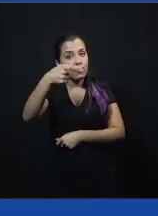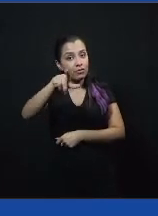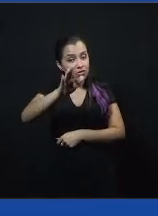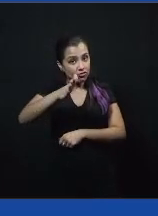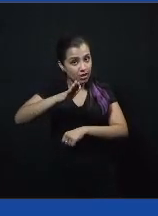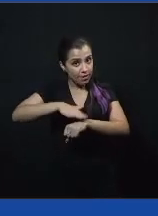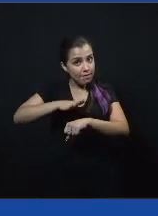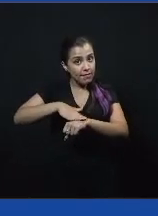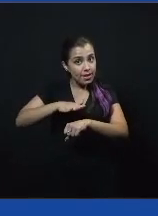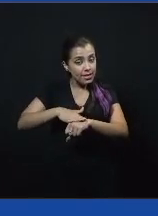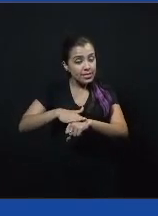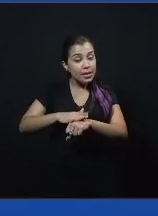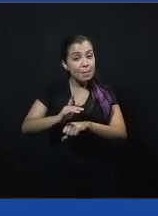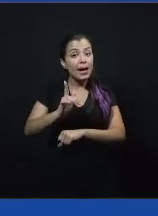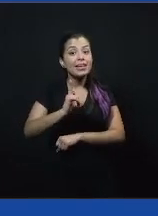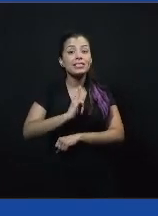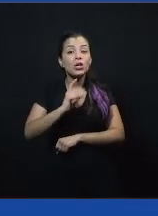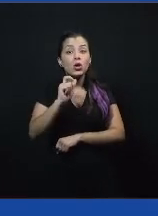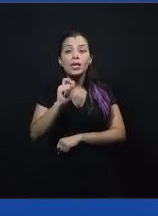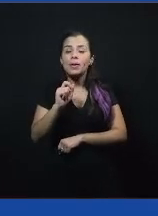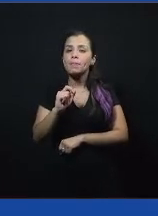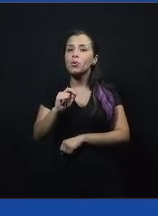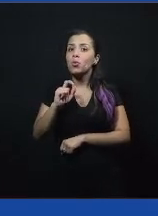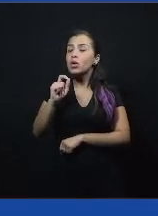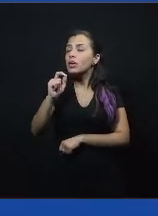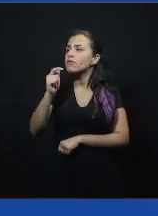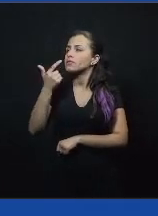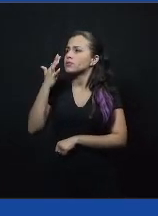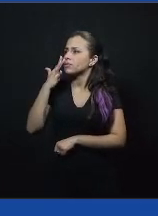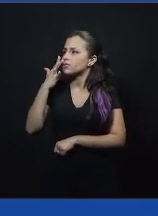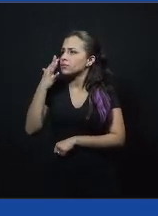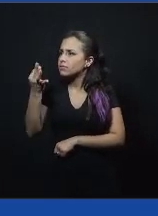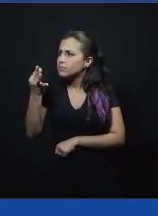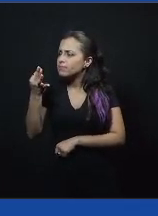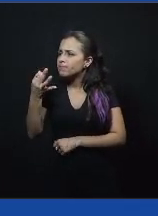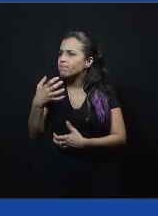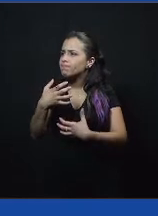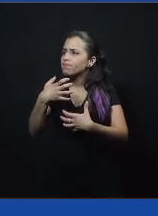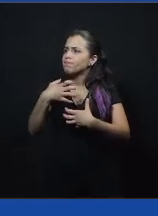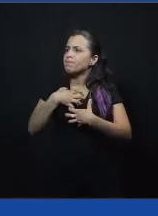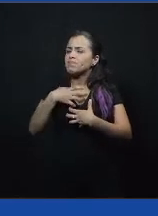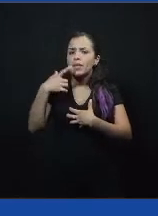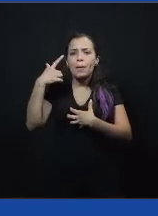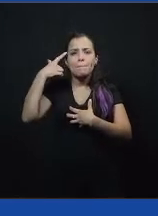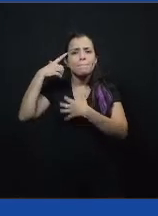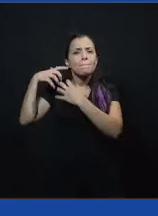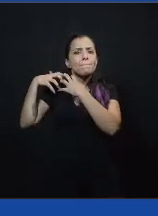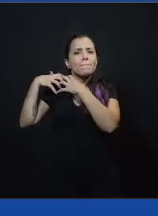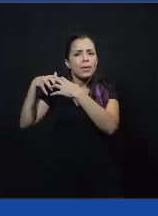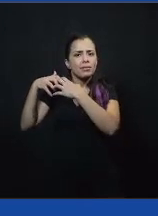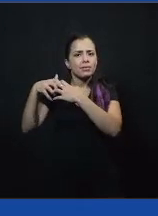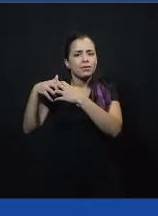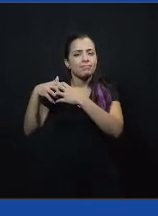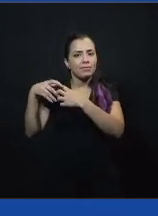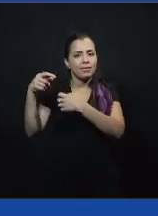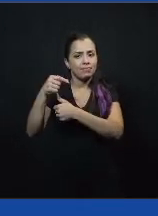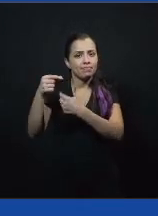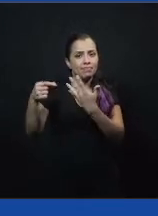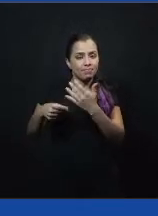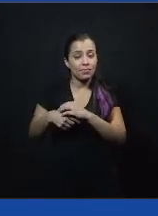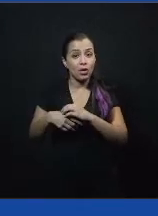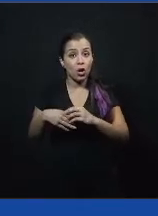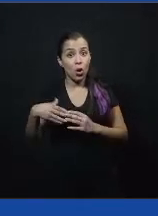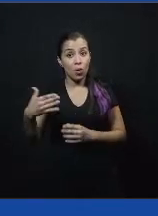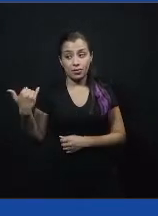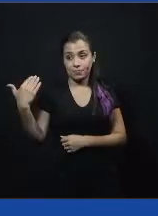que você ouve o que você falei faz e você vê o que você pensa e sente bom assim quando o prédio chegou